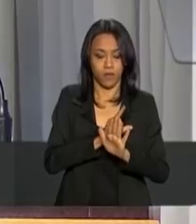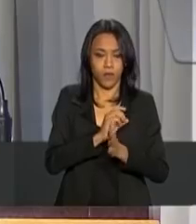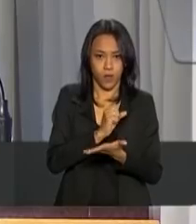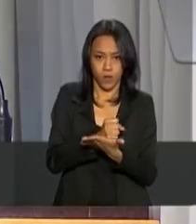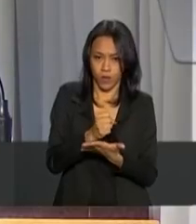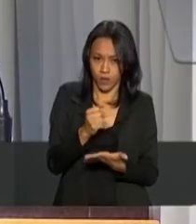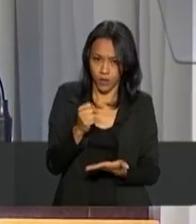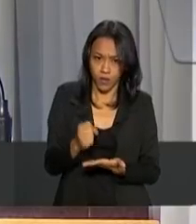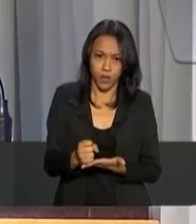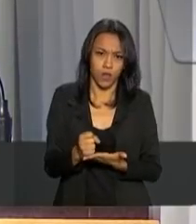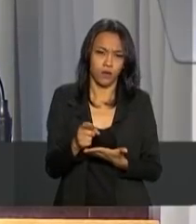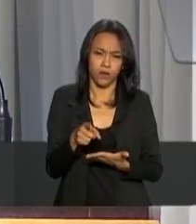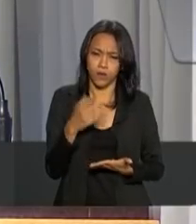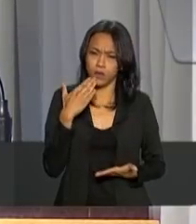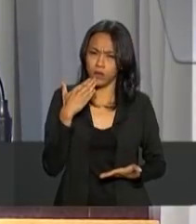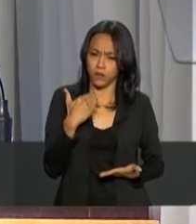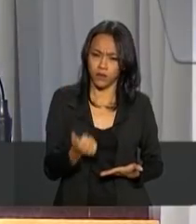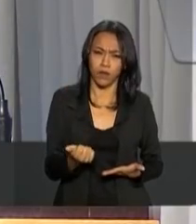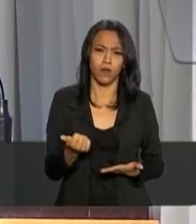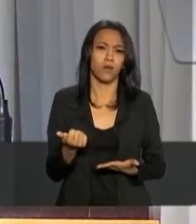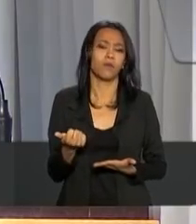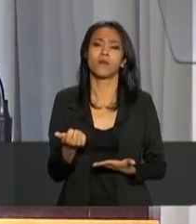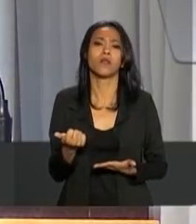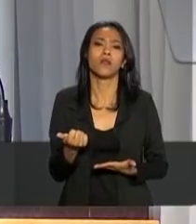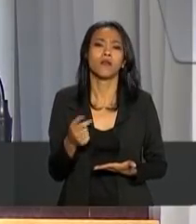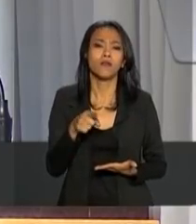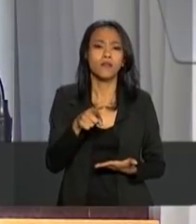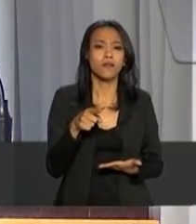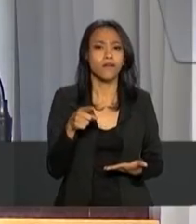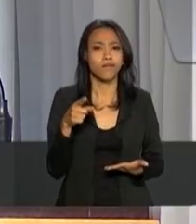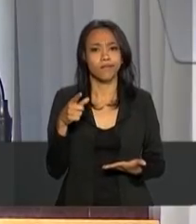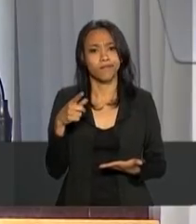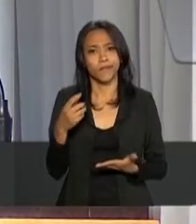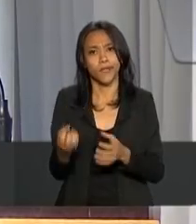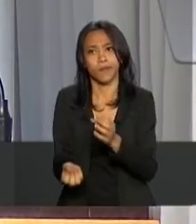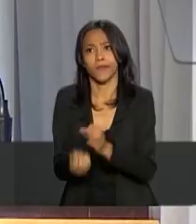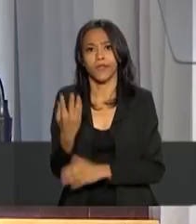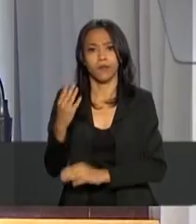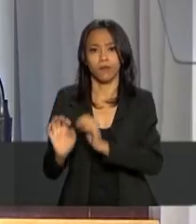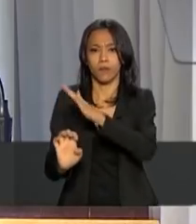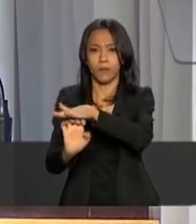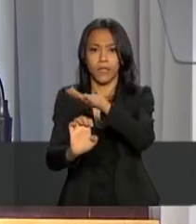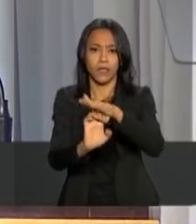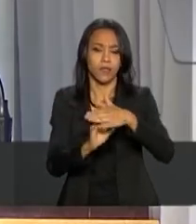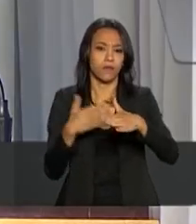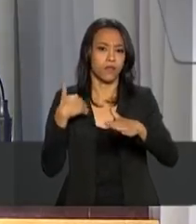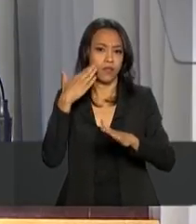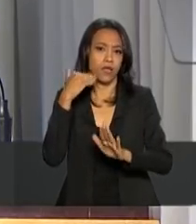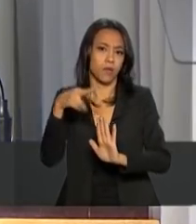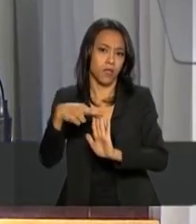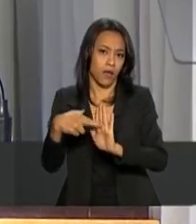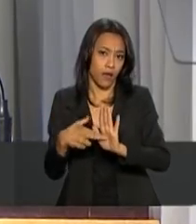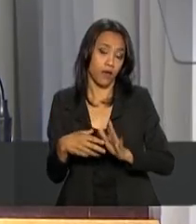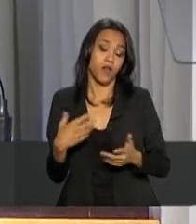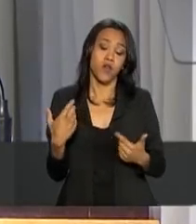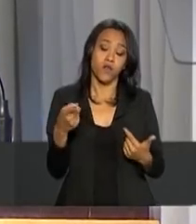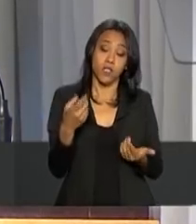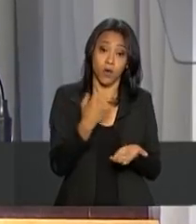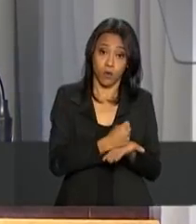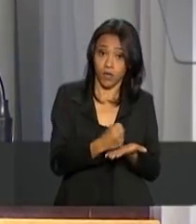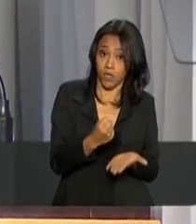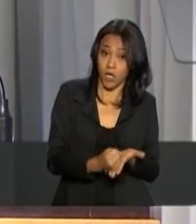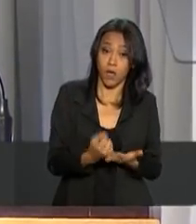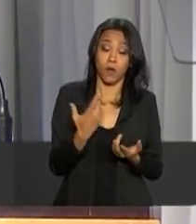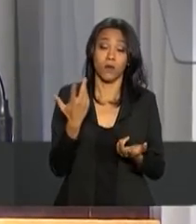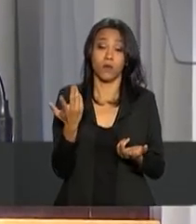se casa, você sabe quais são as suas obrigações. Se você estabelece uma empresa, você sabe quais são as suas obrigações. Se você é contratado como empregado, você sabe